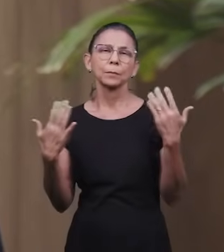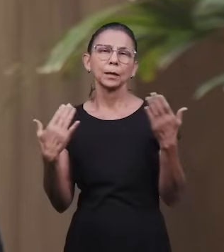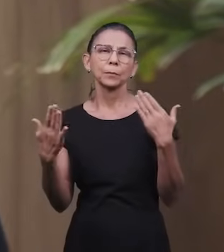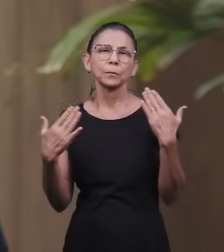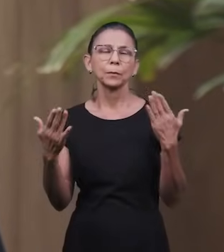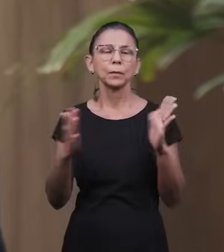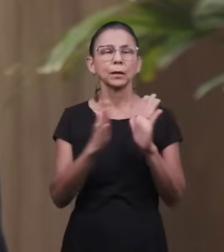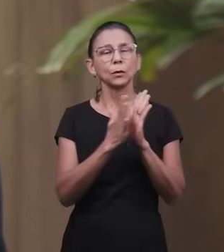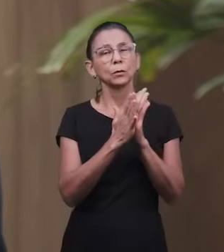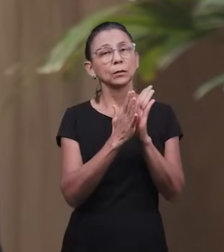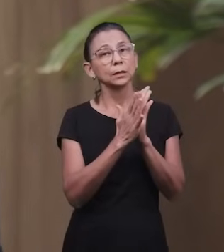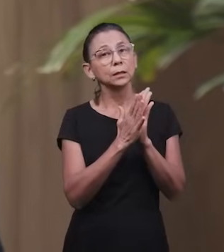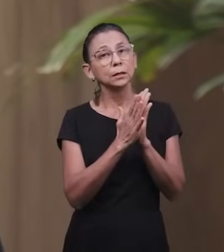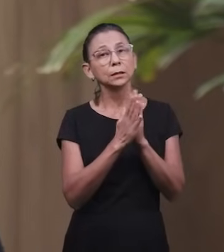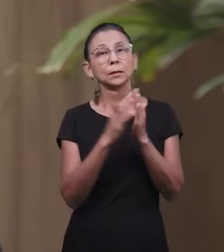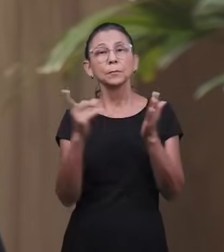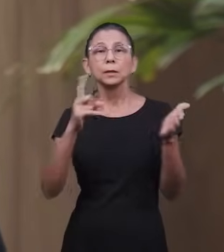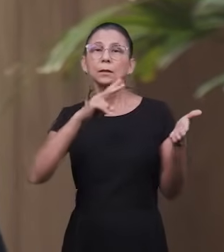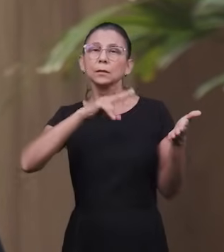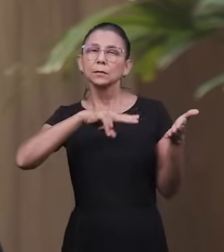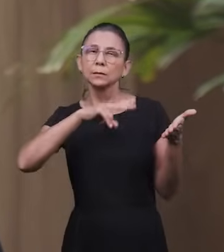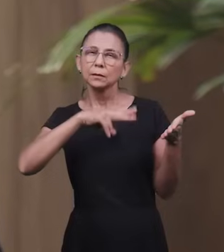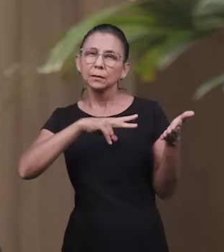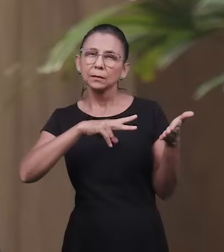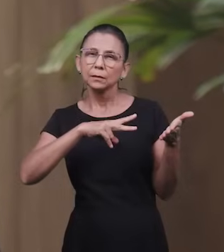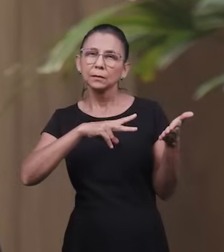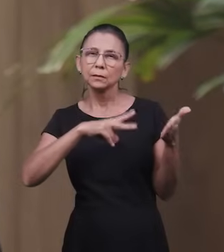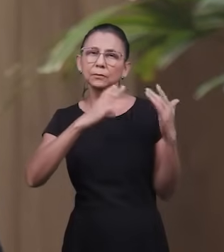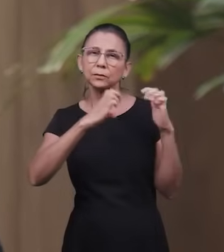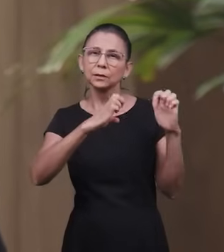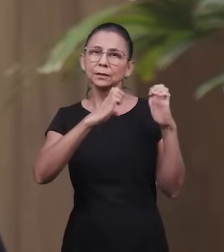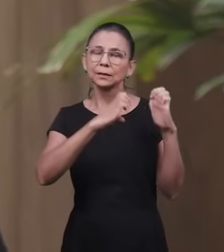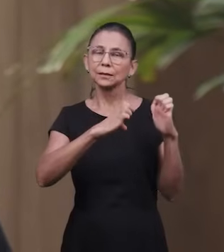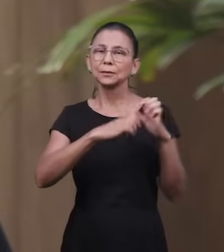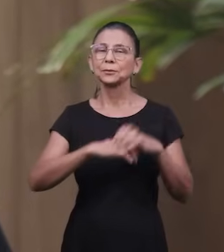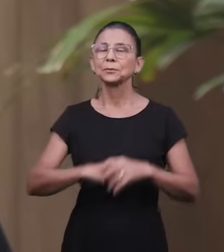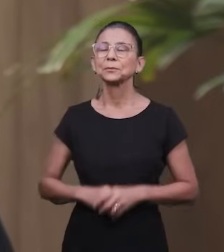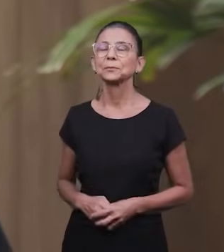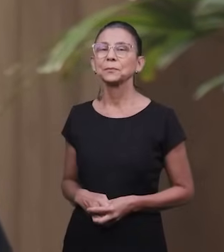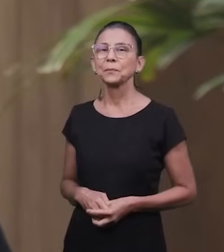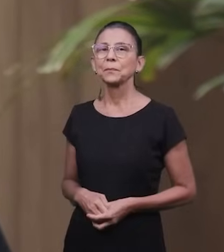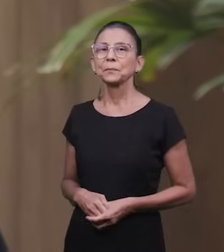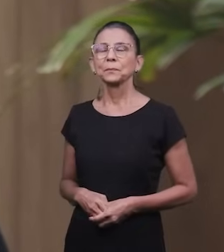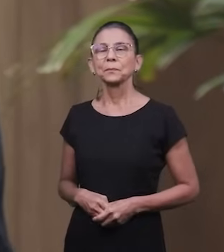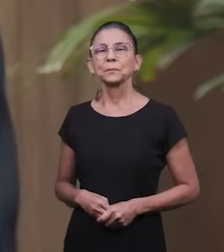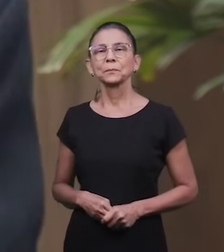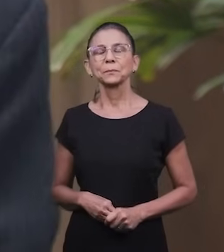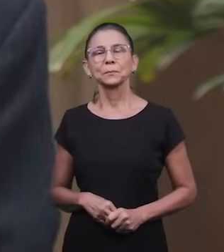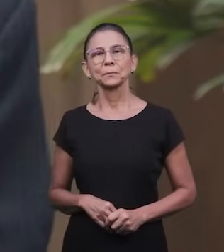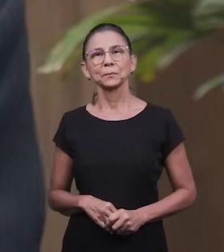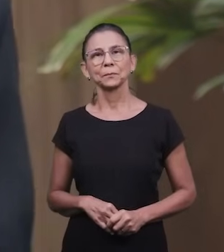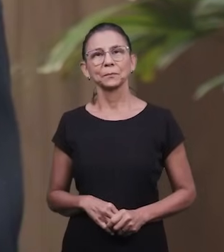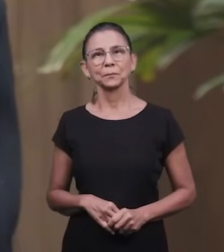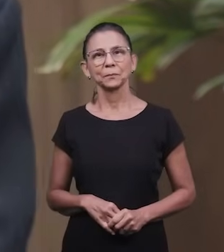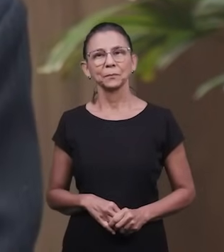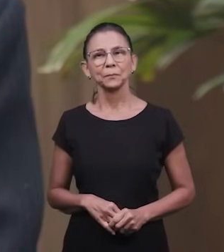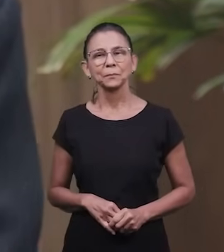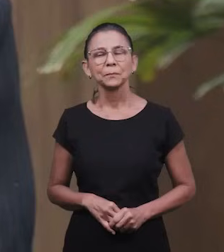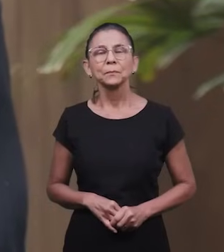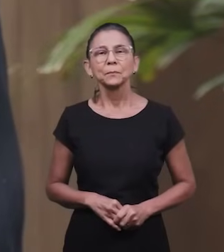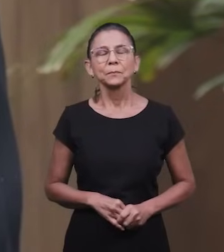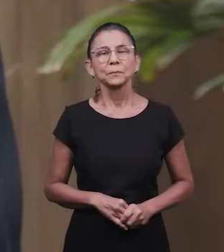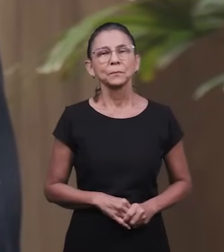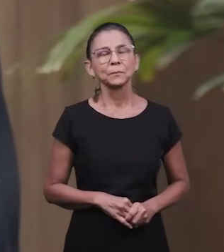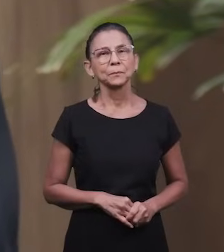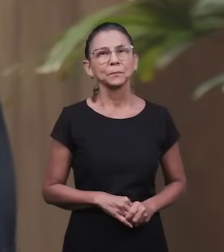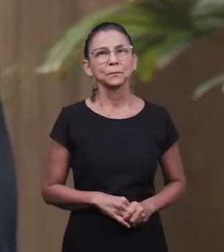conversa, ou conversando e orando, abrindo a Bíblia para ela, falando. Então, aí nós atendemos